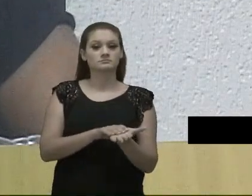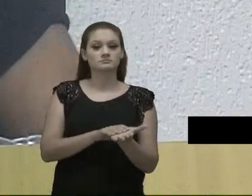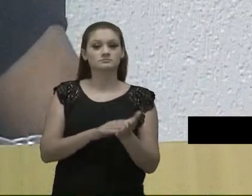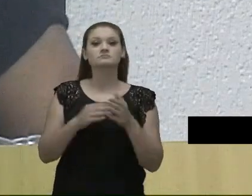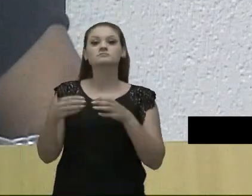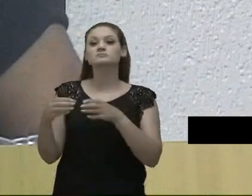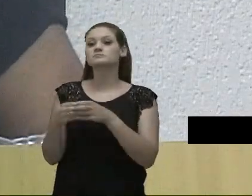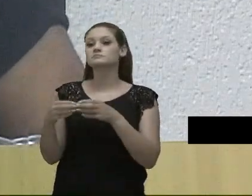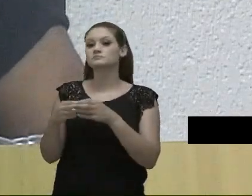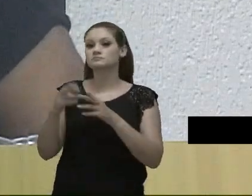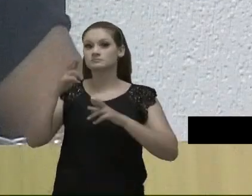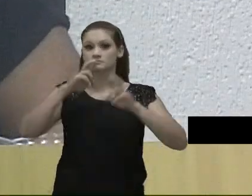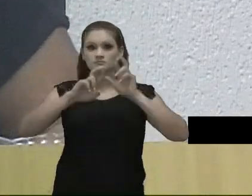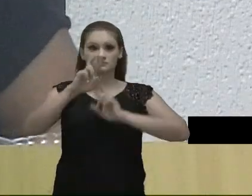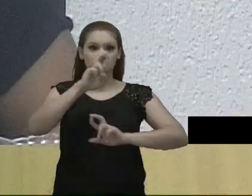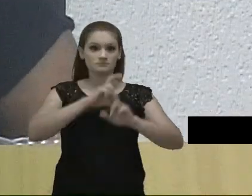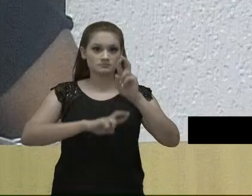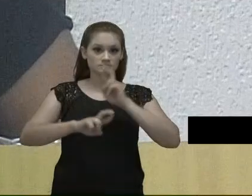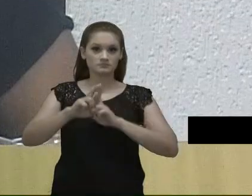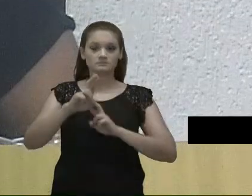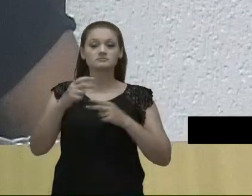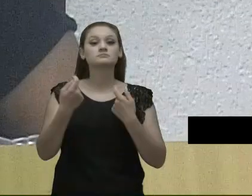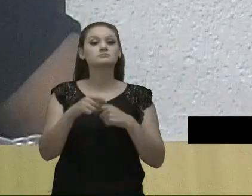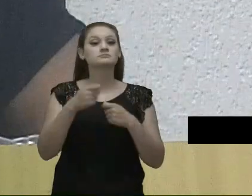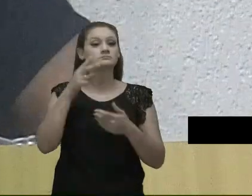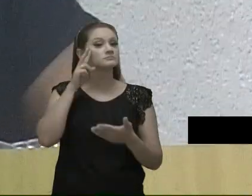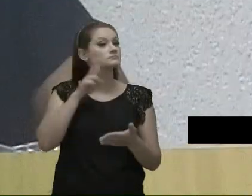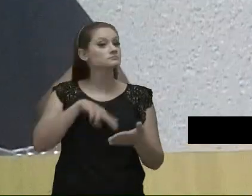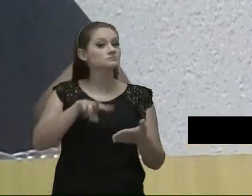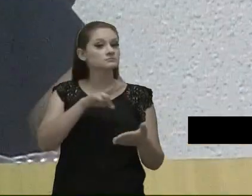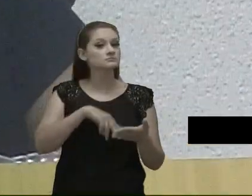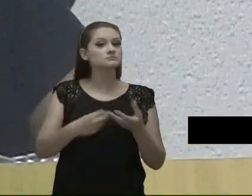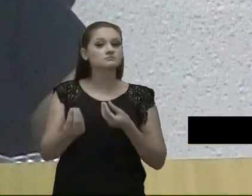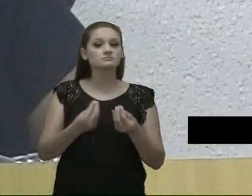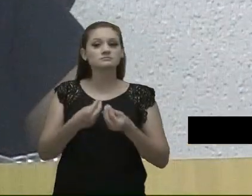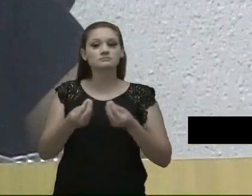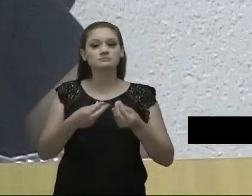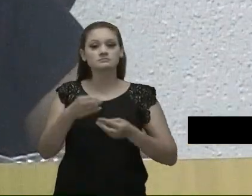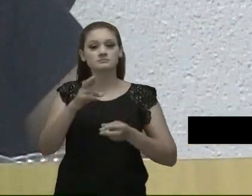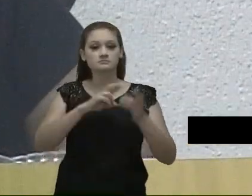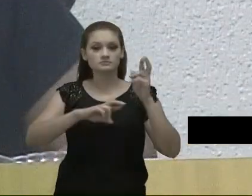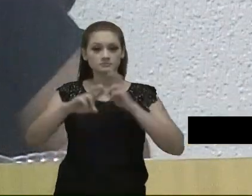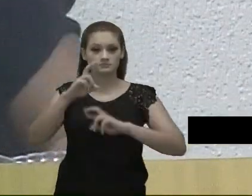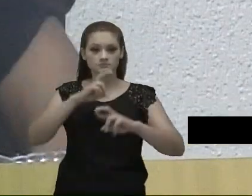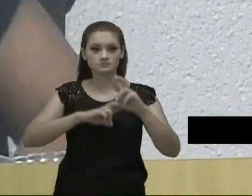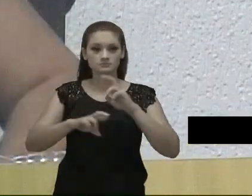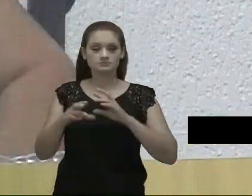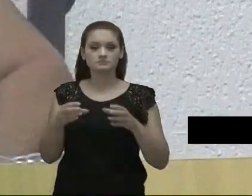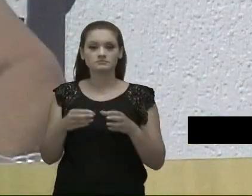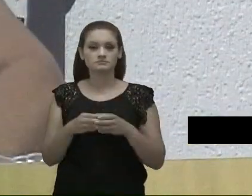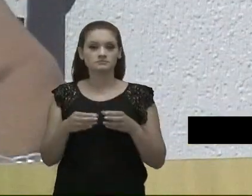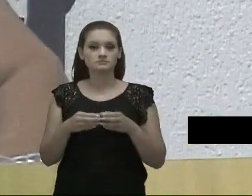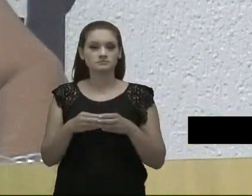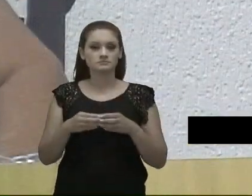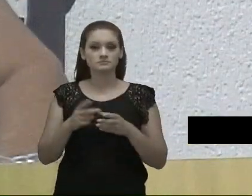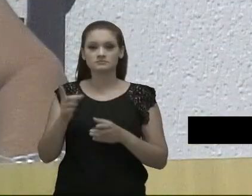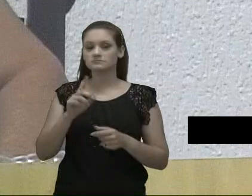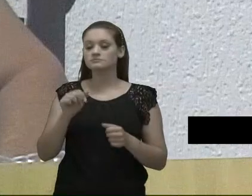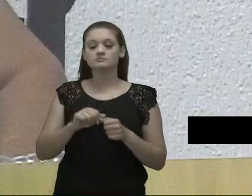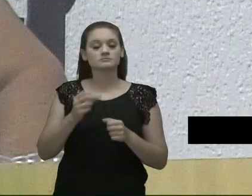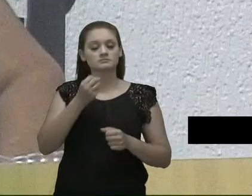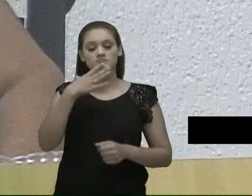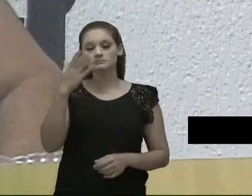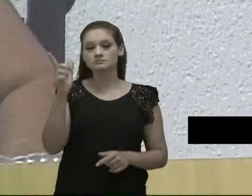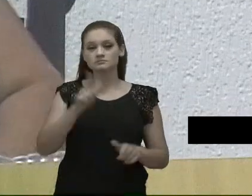de fiscalização deveria verificar tudo isso. Mas como a comissão, ela não faz um bom